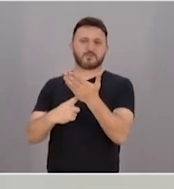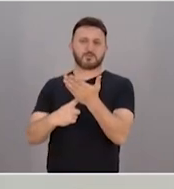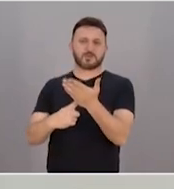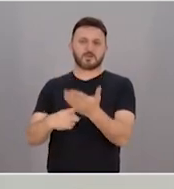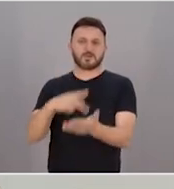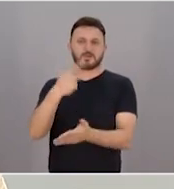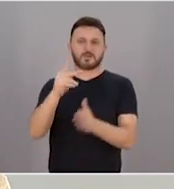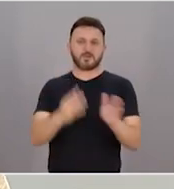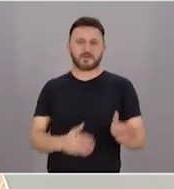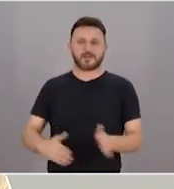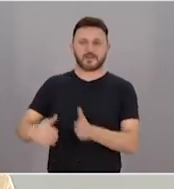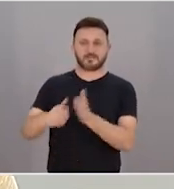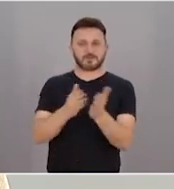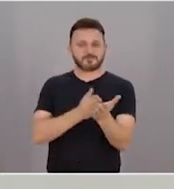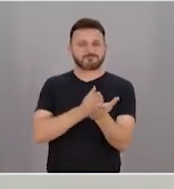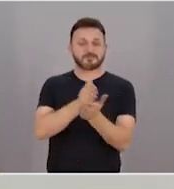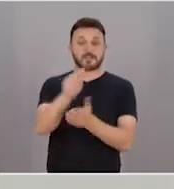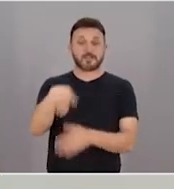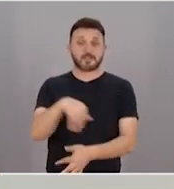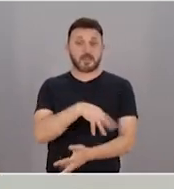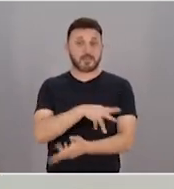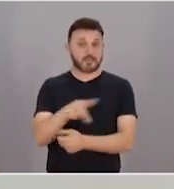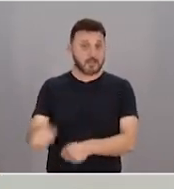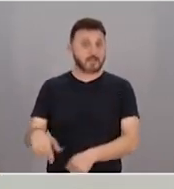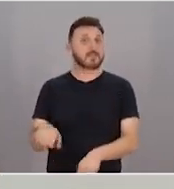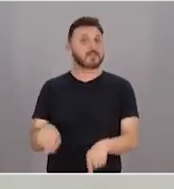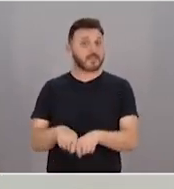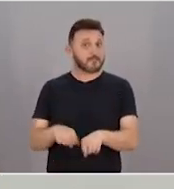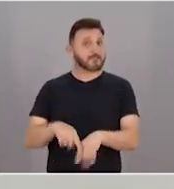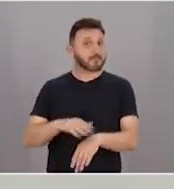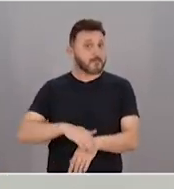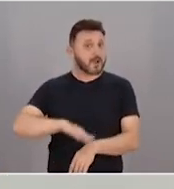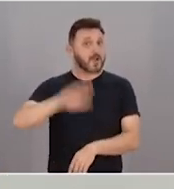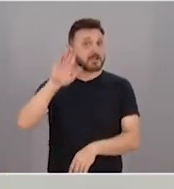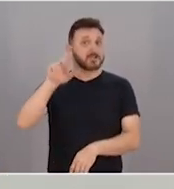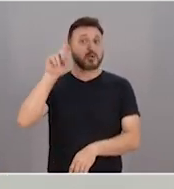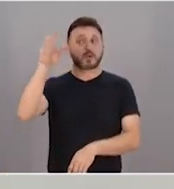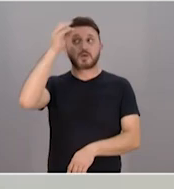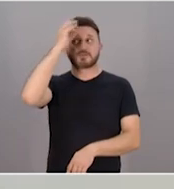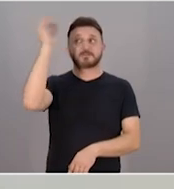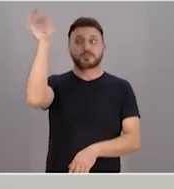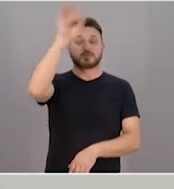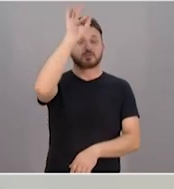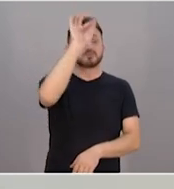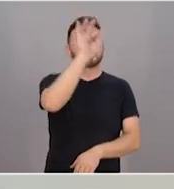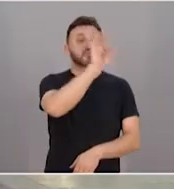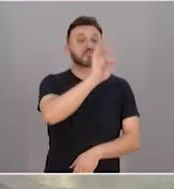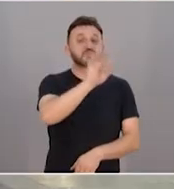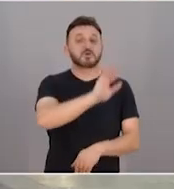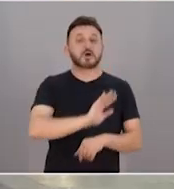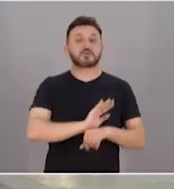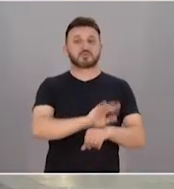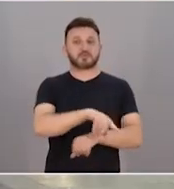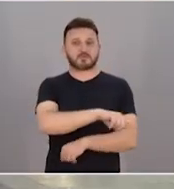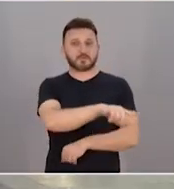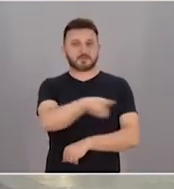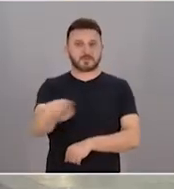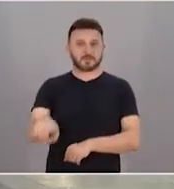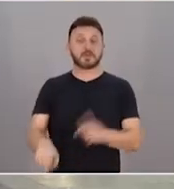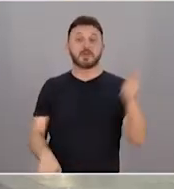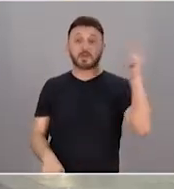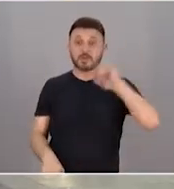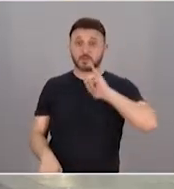seu caminho. E eu ainda mais lhes mandarei o Espírito Santo para ajudar.